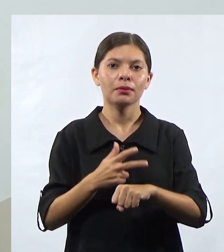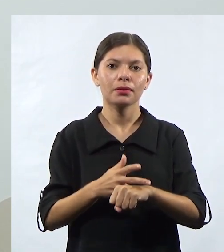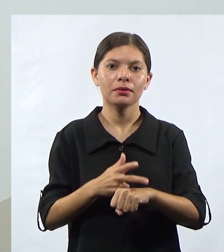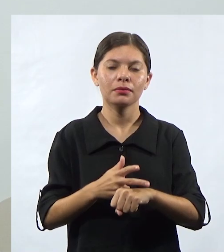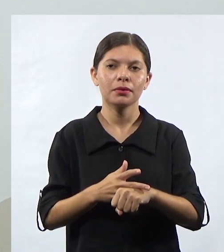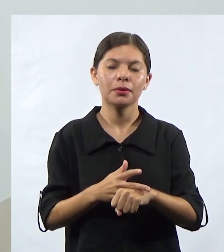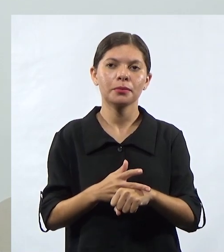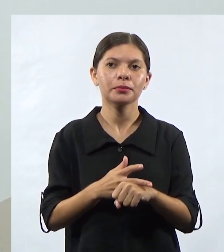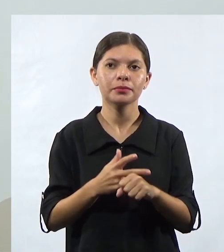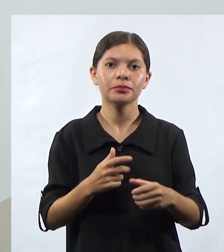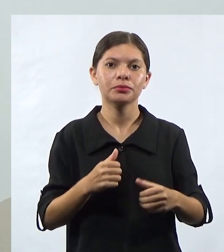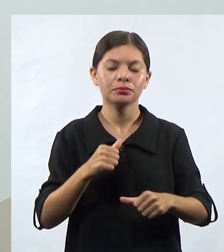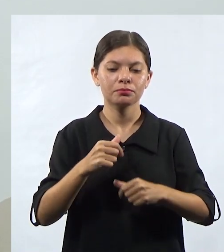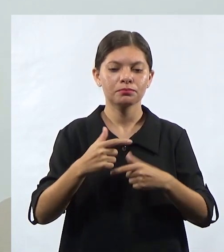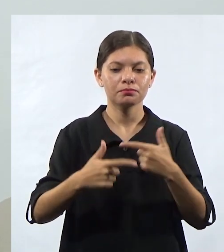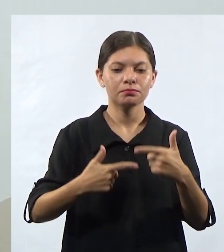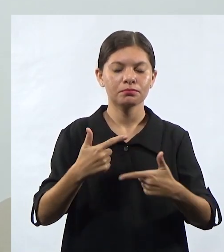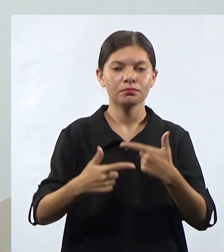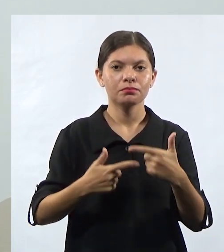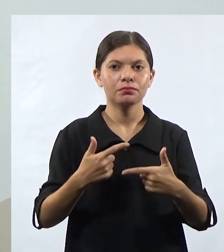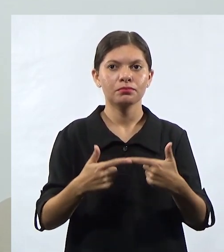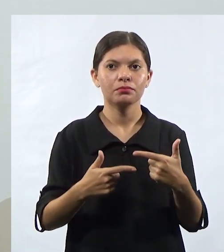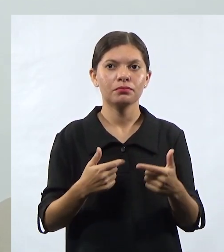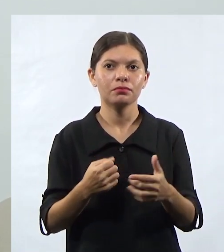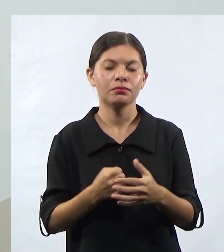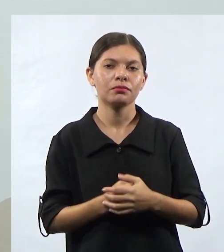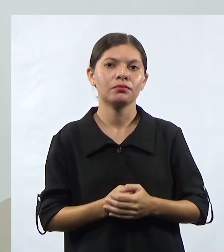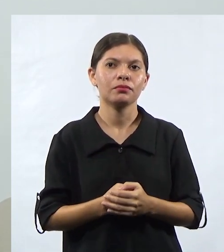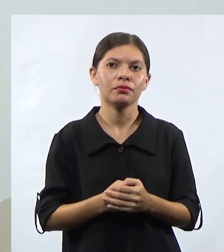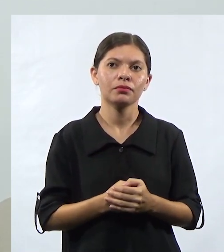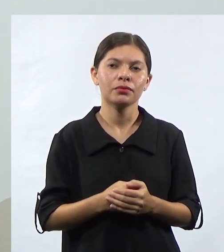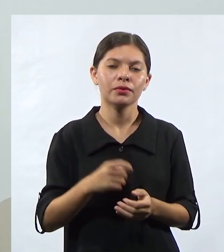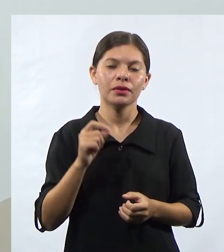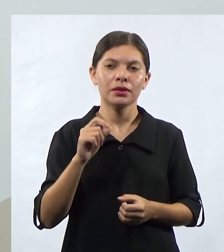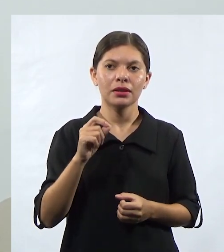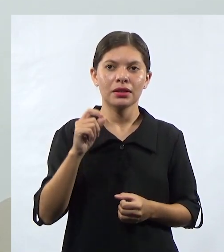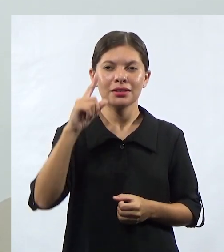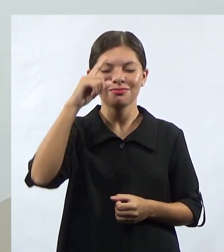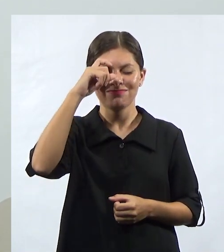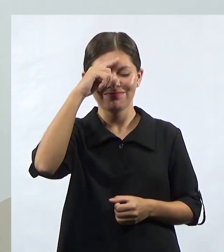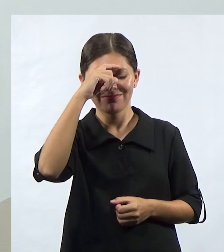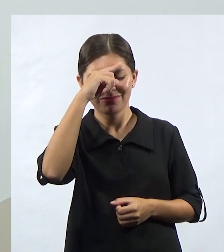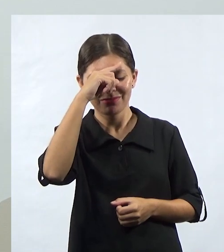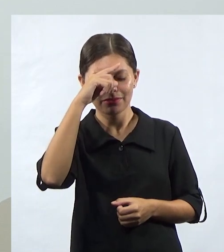trabalho de fazer a degravação e a edição é intenso.